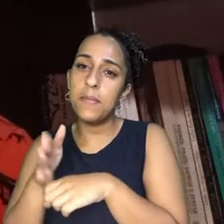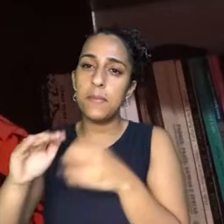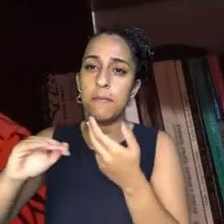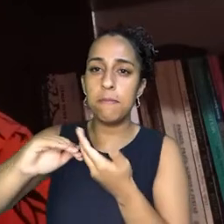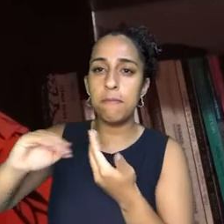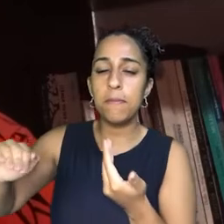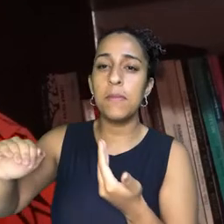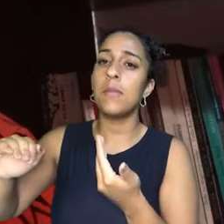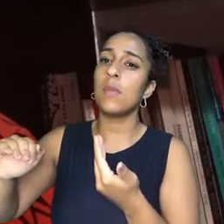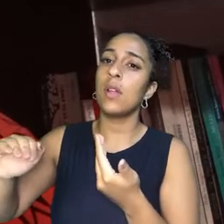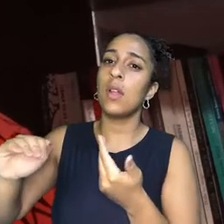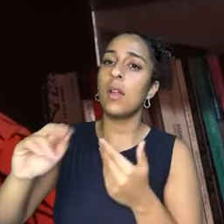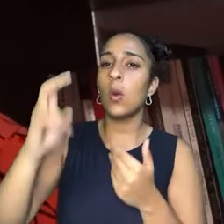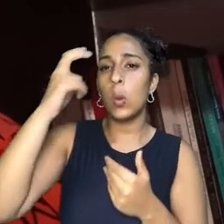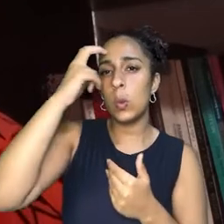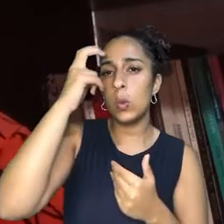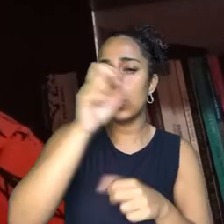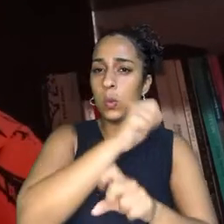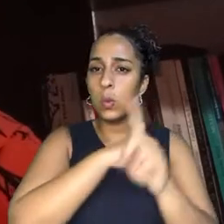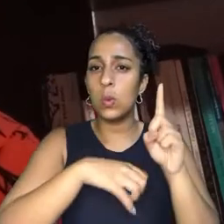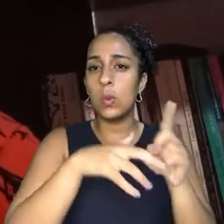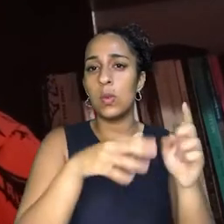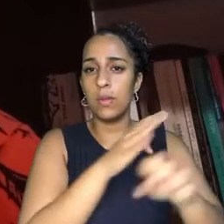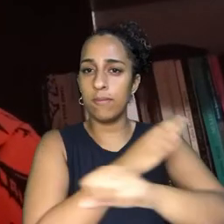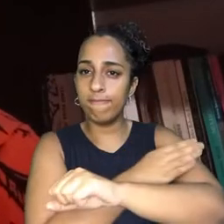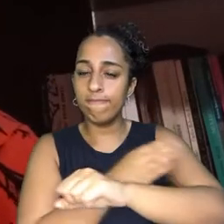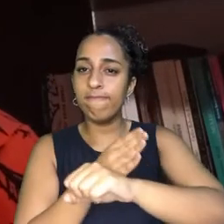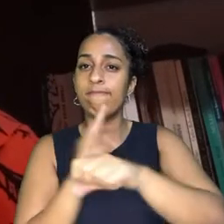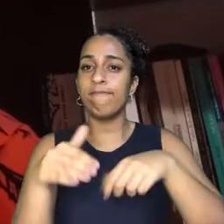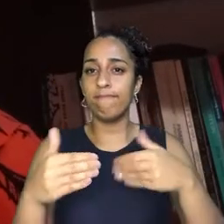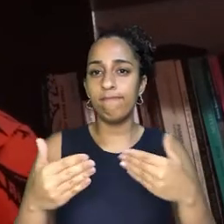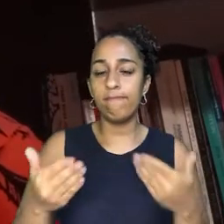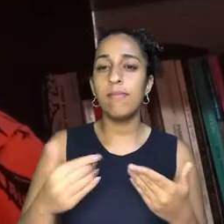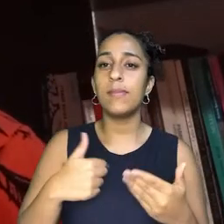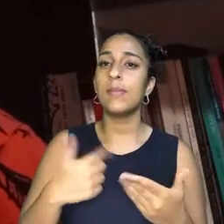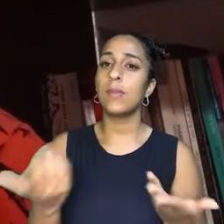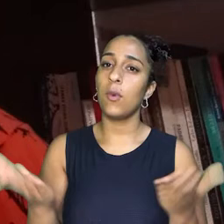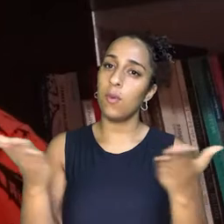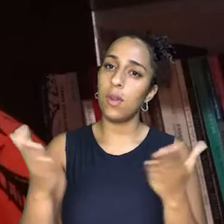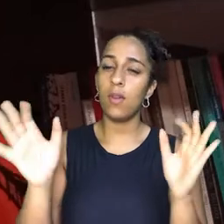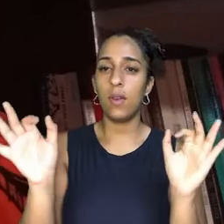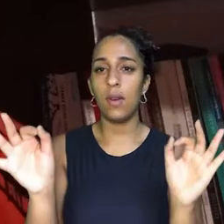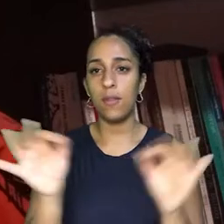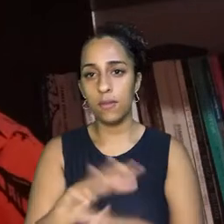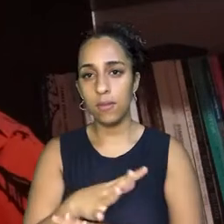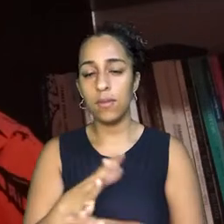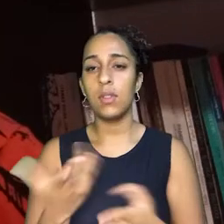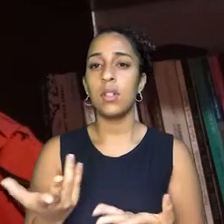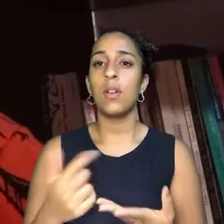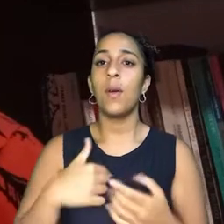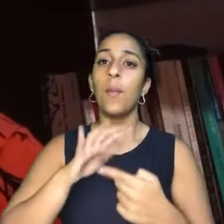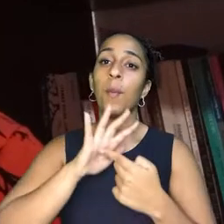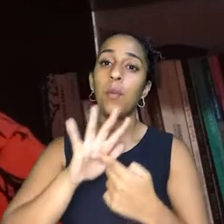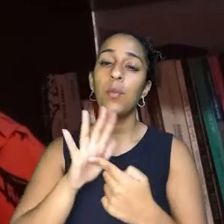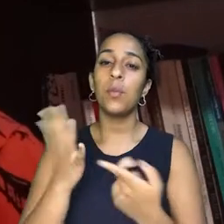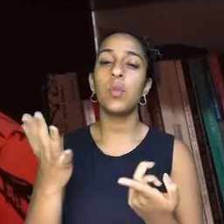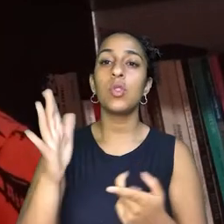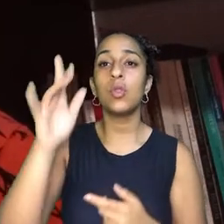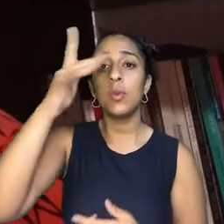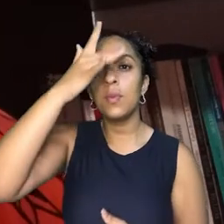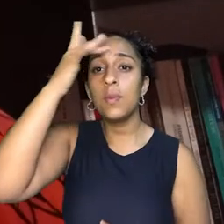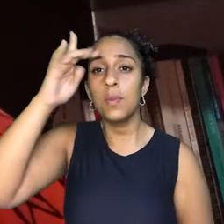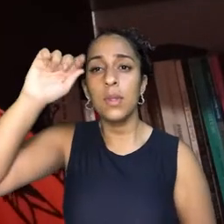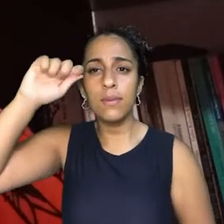da cultura e da sociedade Branca então concluo demonstrando assim que os afros